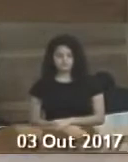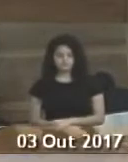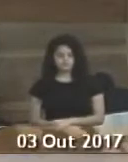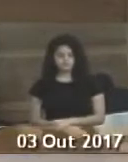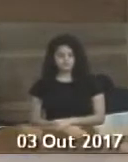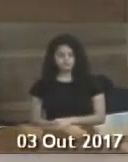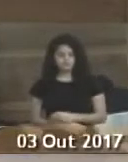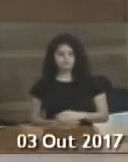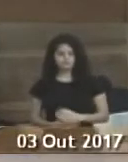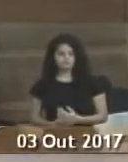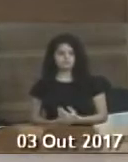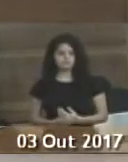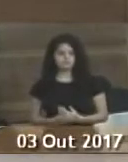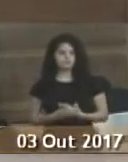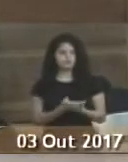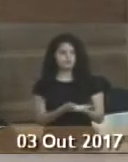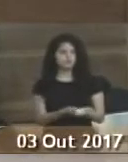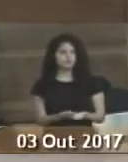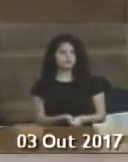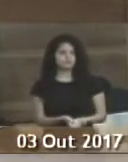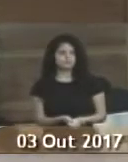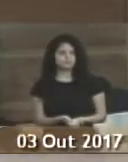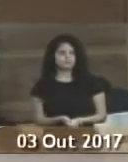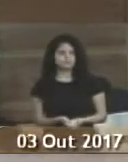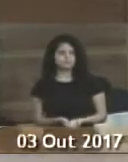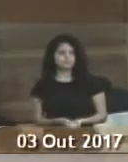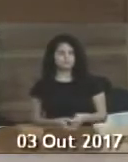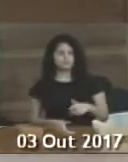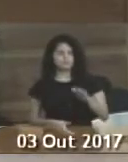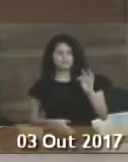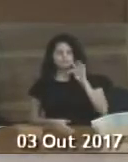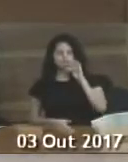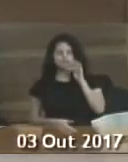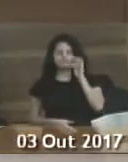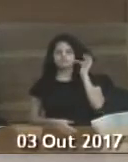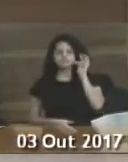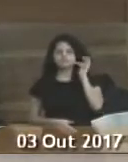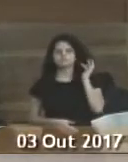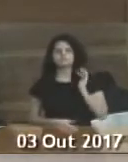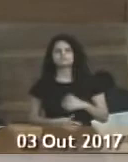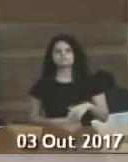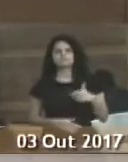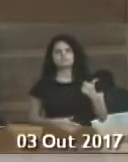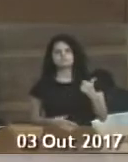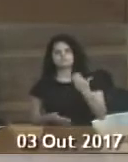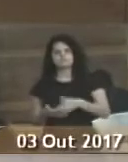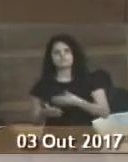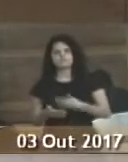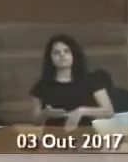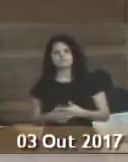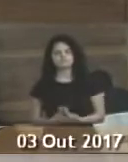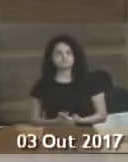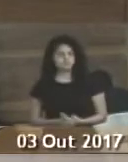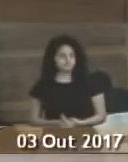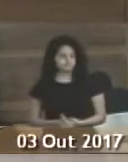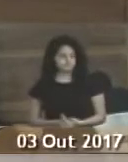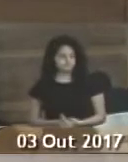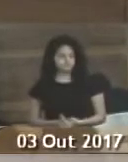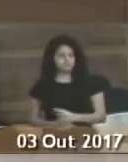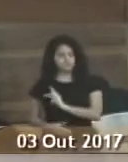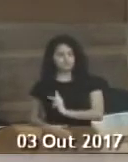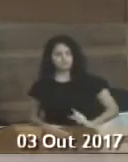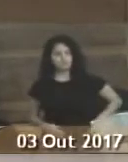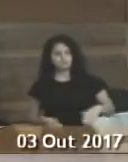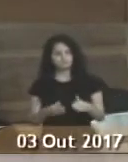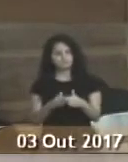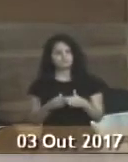O senhor presidente designou o vereador Flávio Araújo como primeira secretaria ad hoc. Dando a continuidade de sessão, o senhor presidente solicitou